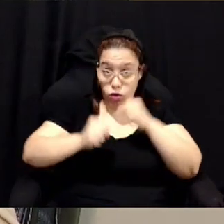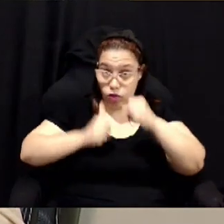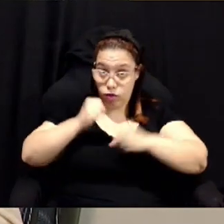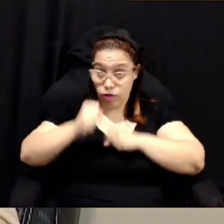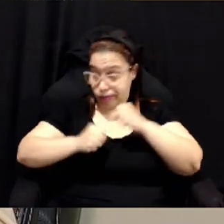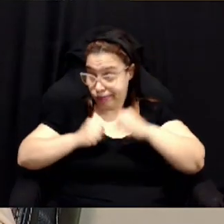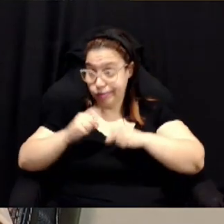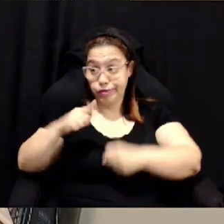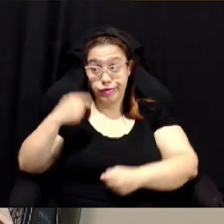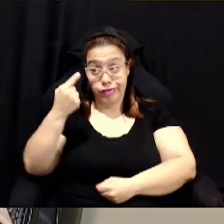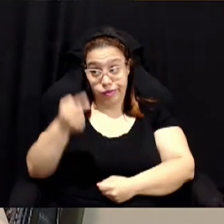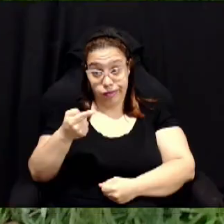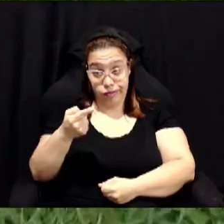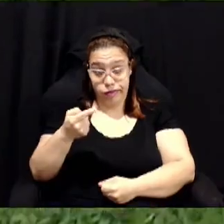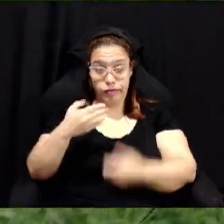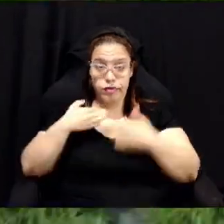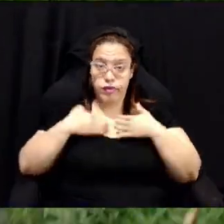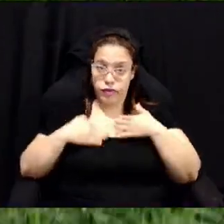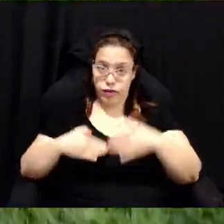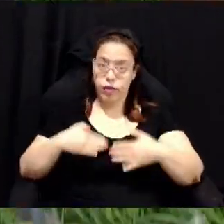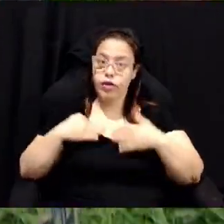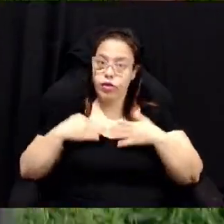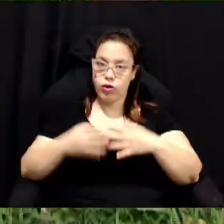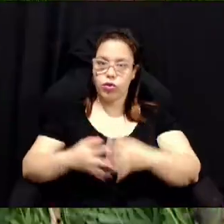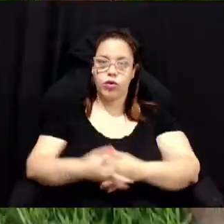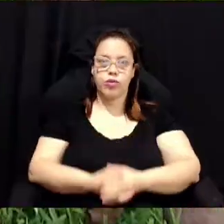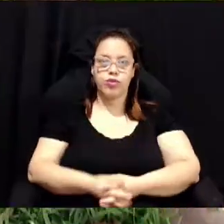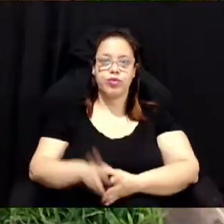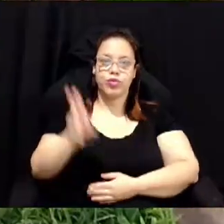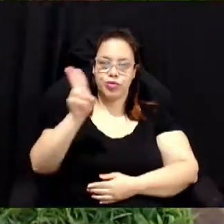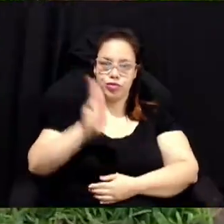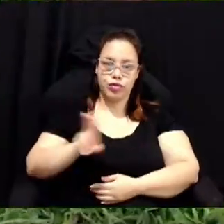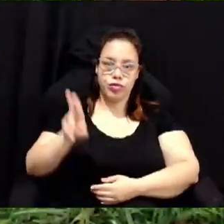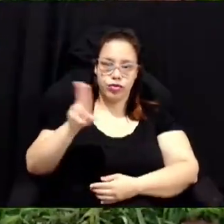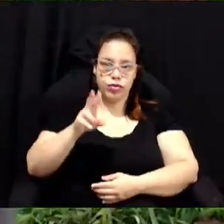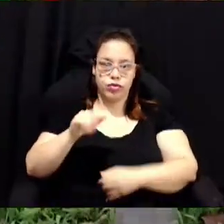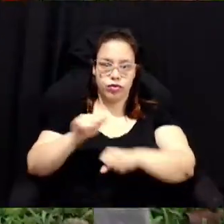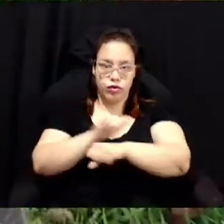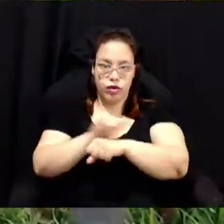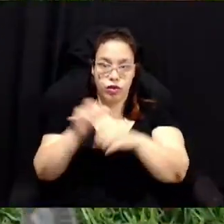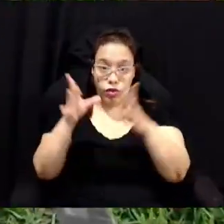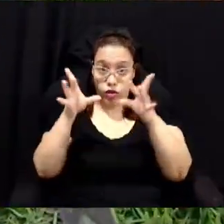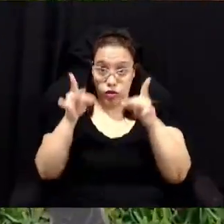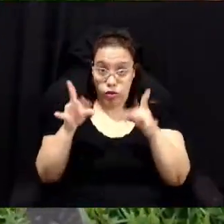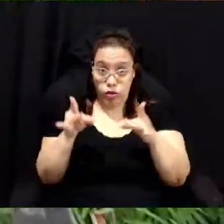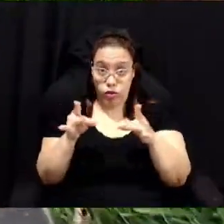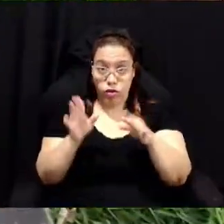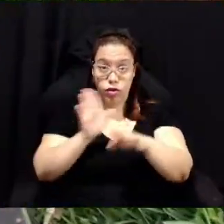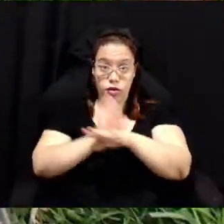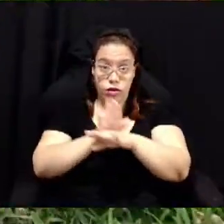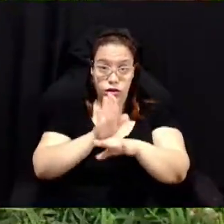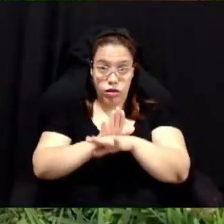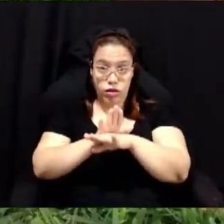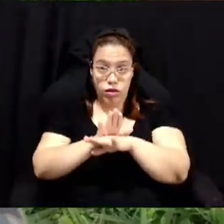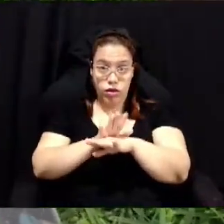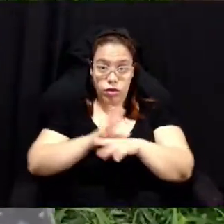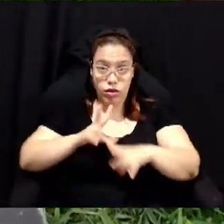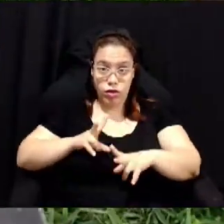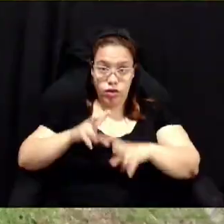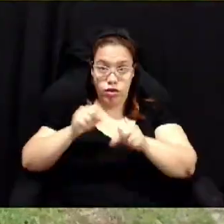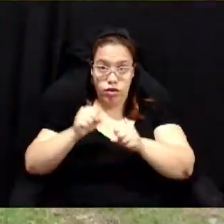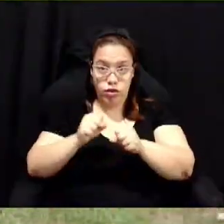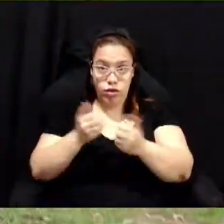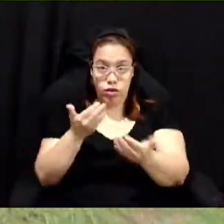até esquentar o corpinho mesmo dele. A utilização de um arreio específico ajuda a distribuir o esforço de forma